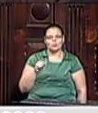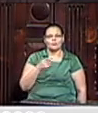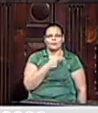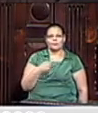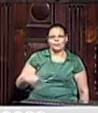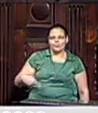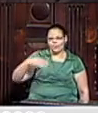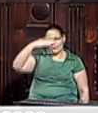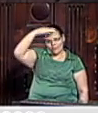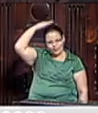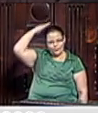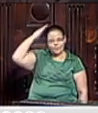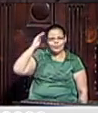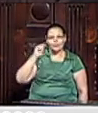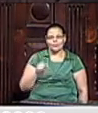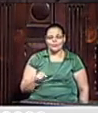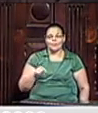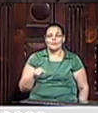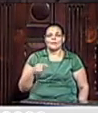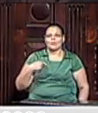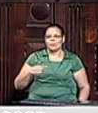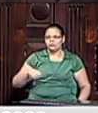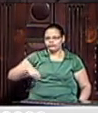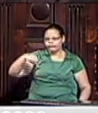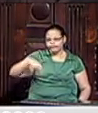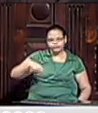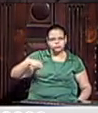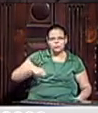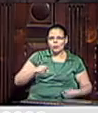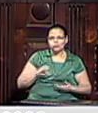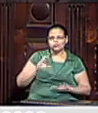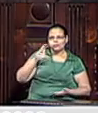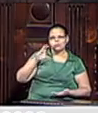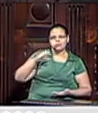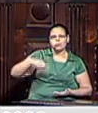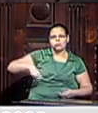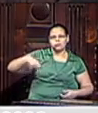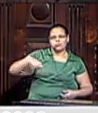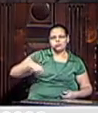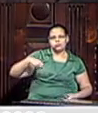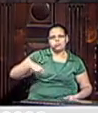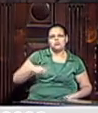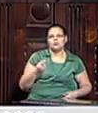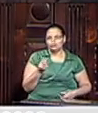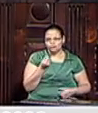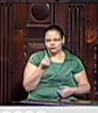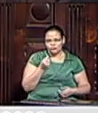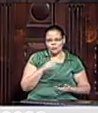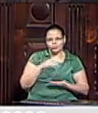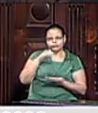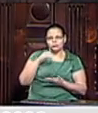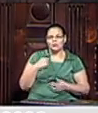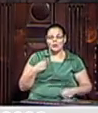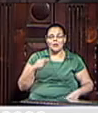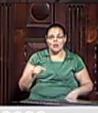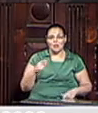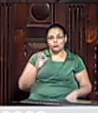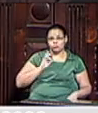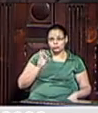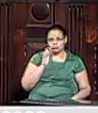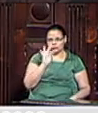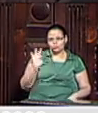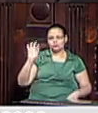Temer, pegou malas de dinheiro num procedimento filmado e rastreado pela Polícia